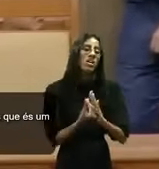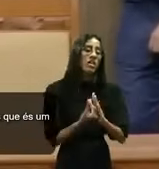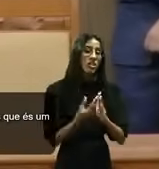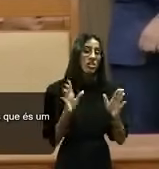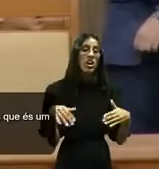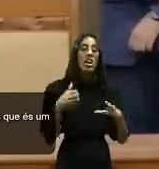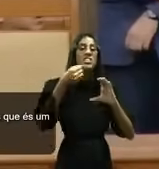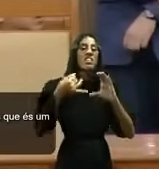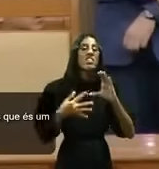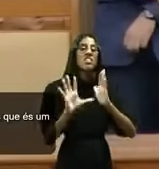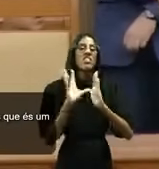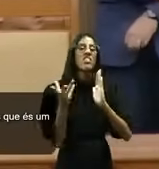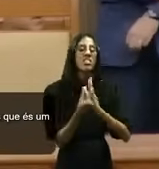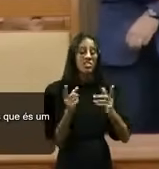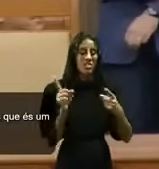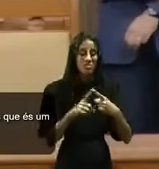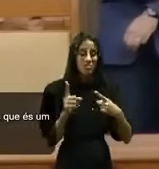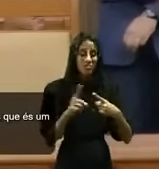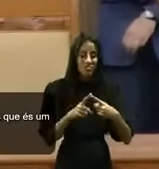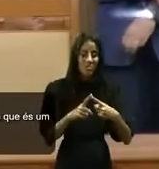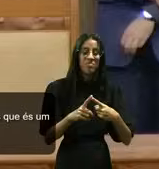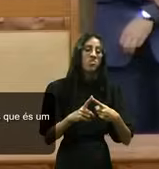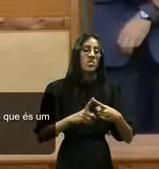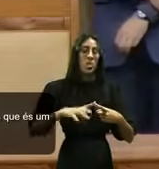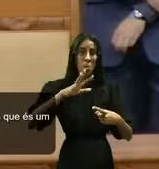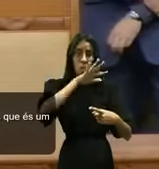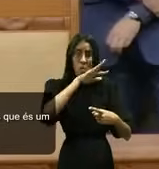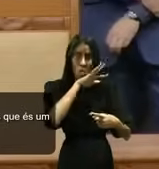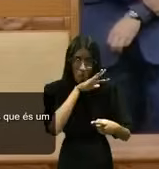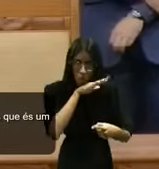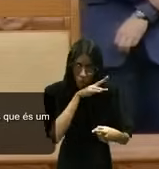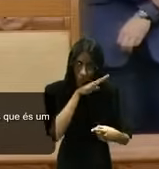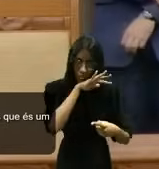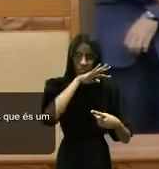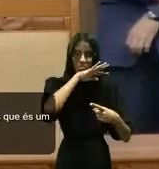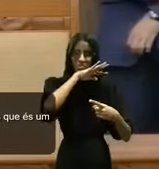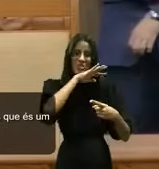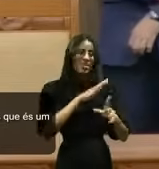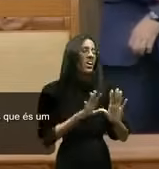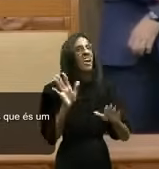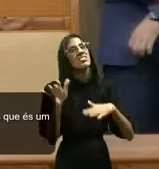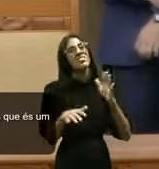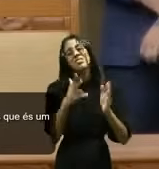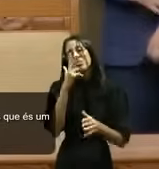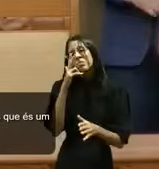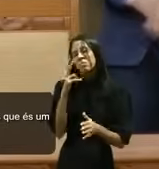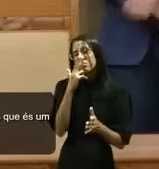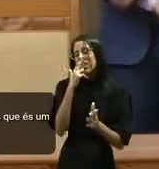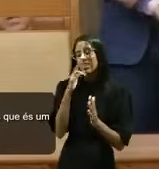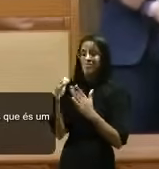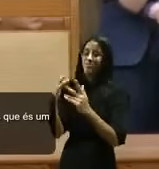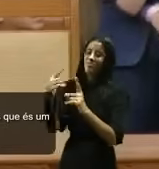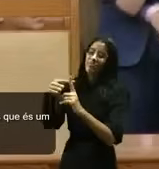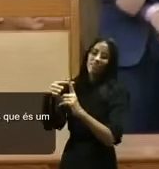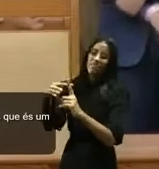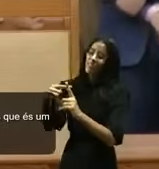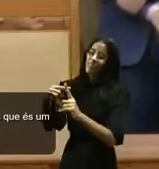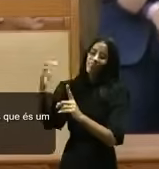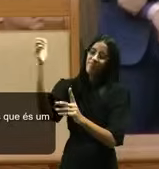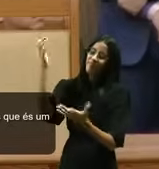vamos lá digga bem forte qual é a primeira tem igreja aí que a gente pensa que ela é uma graça mas ela é o quê